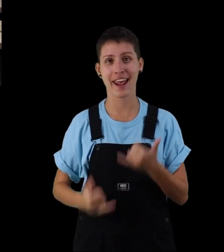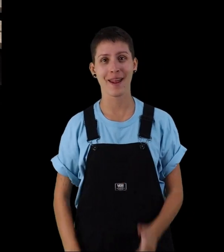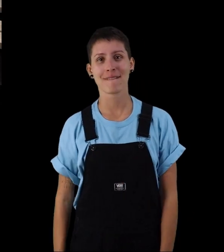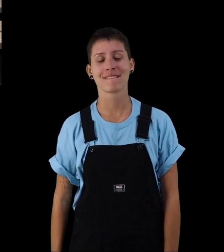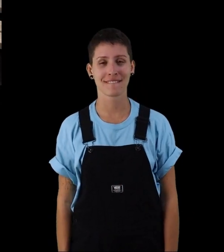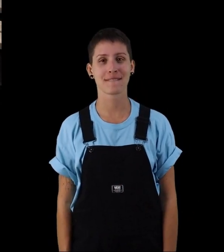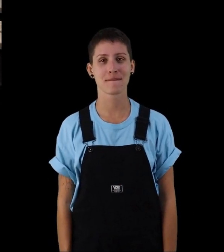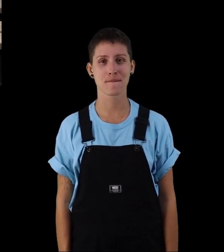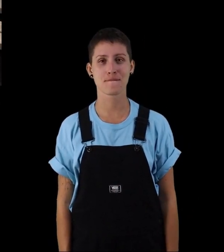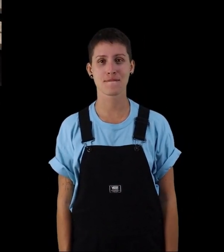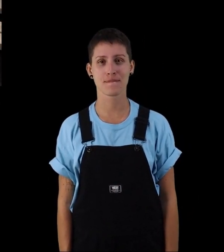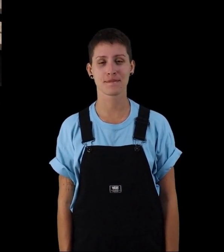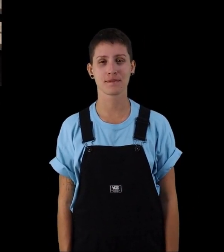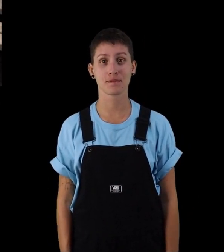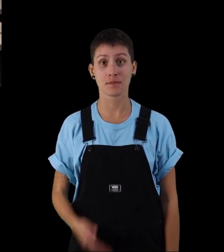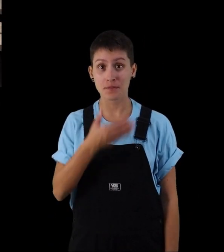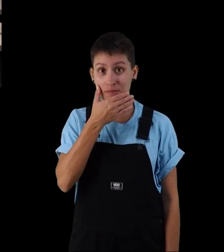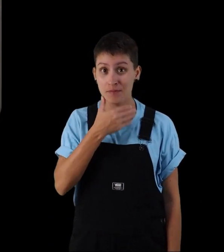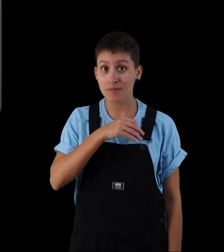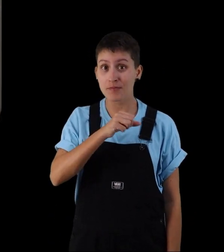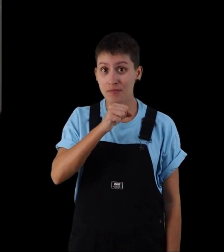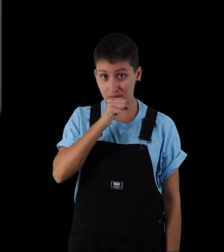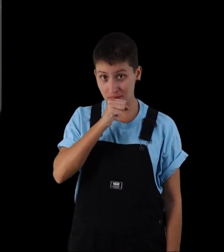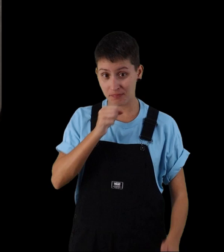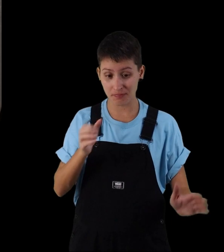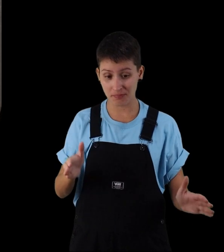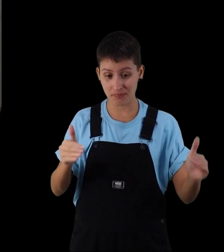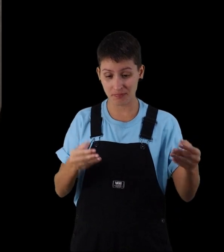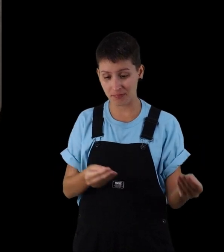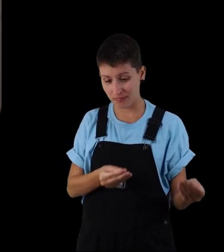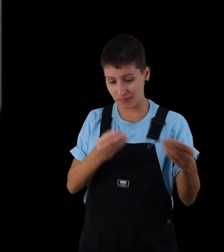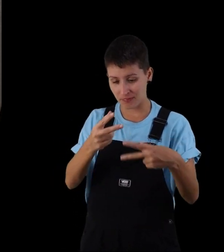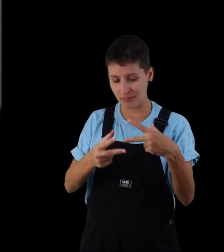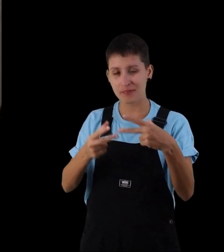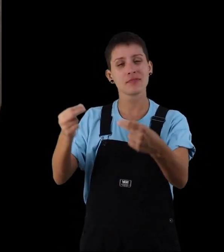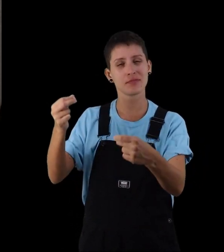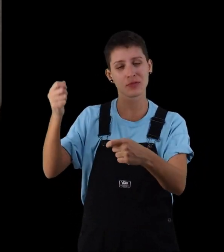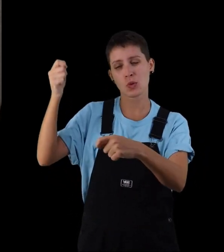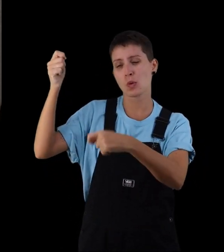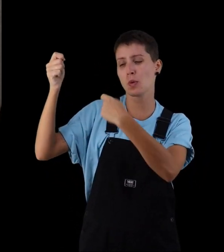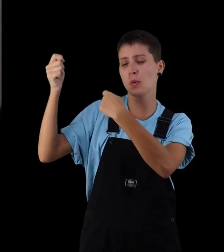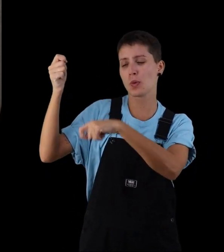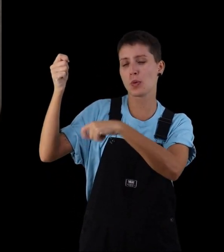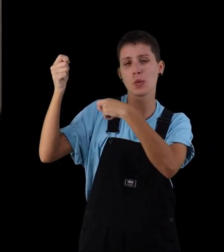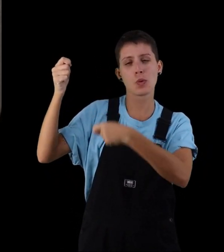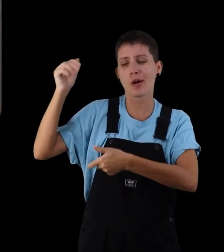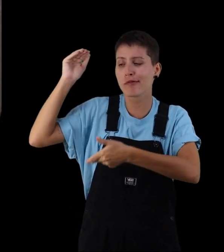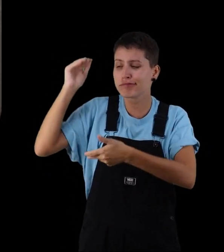Mão de Liesa desenha um violino com giz no quadro. O pai do menino lhe deu um